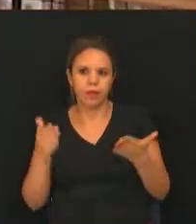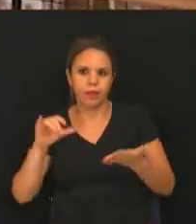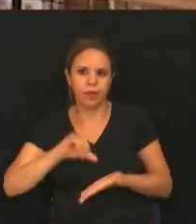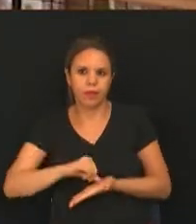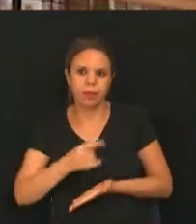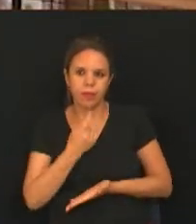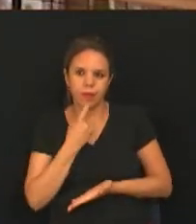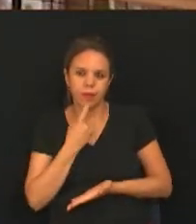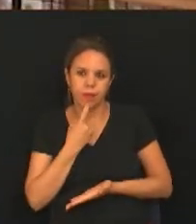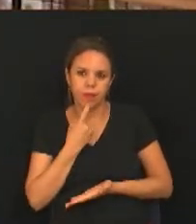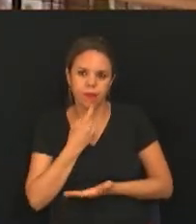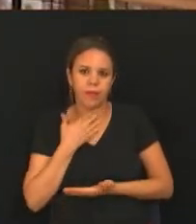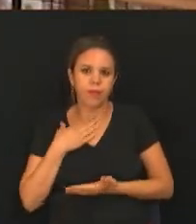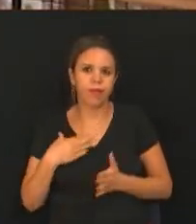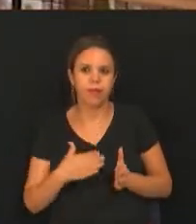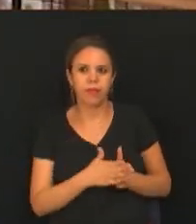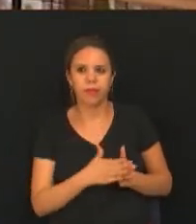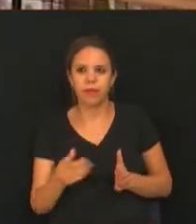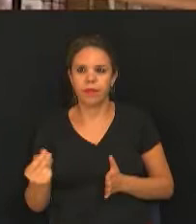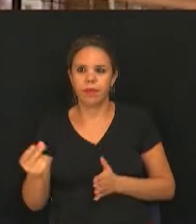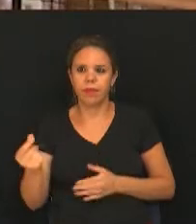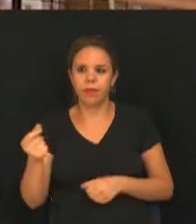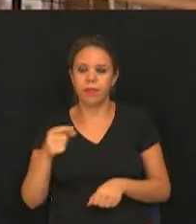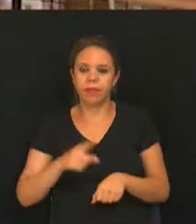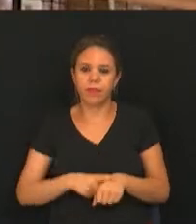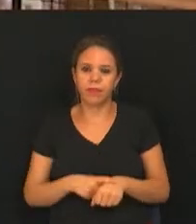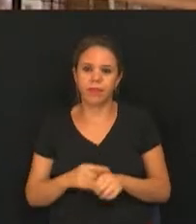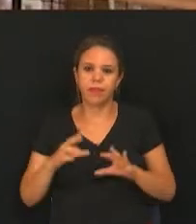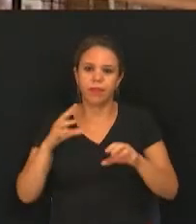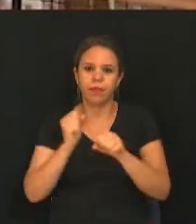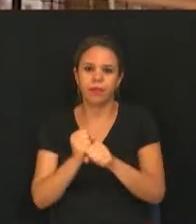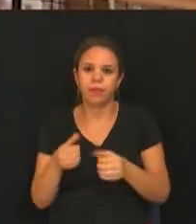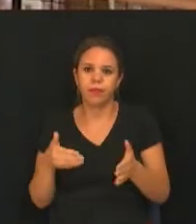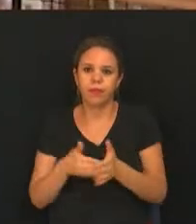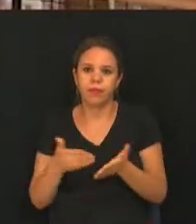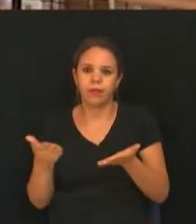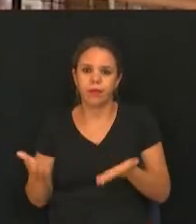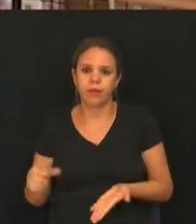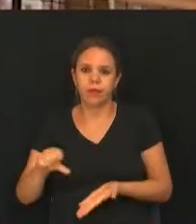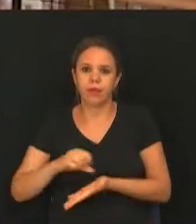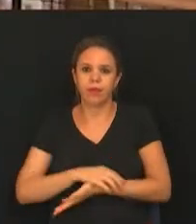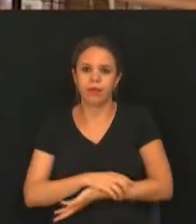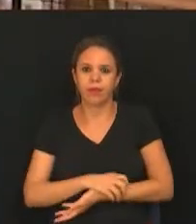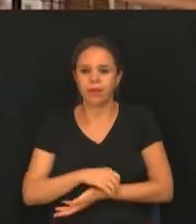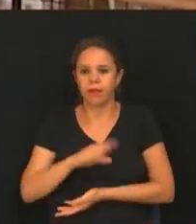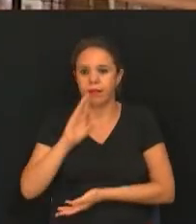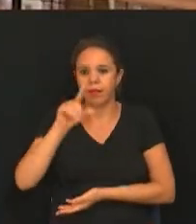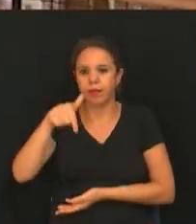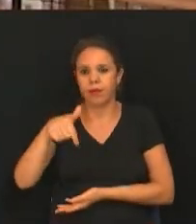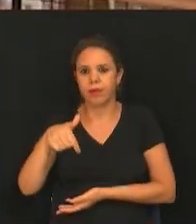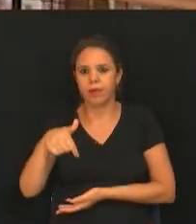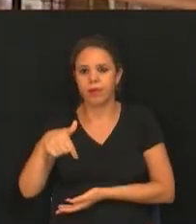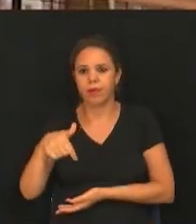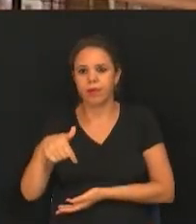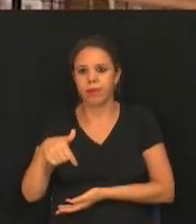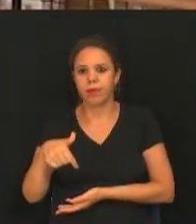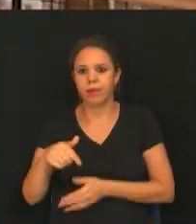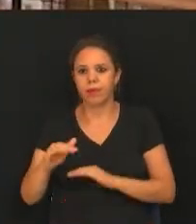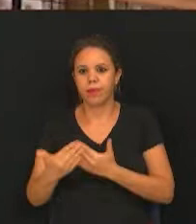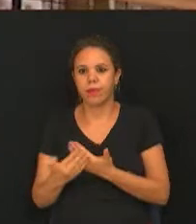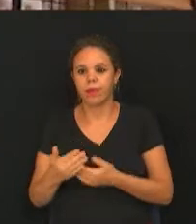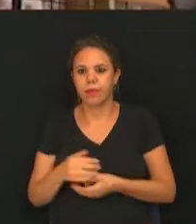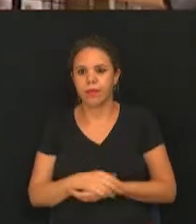não foi diferente. Durante muito tempo, tudo se restringiu a essa região central para depois as vilas, os